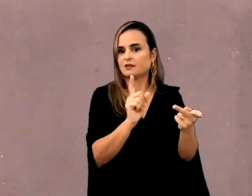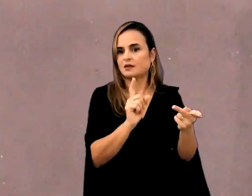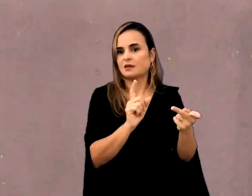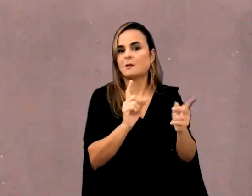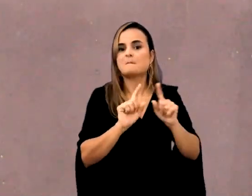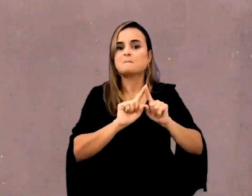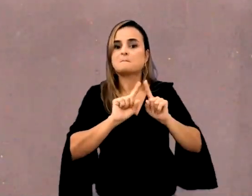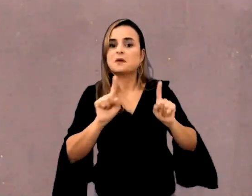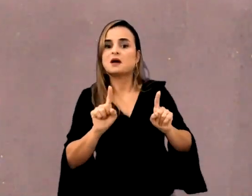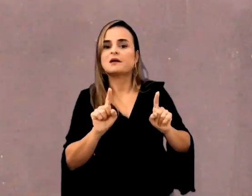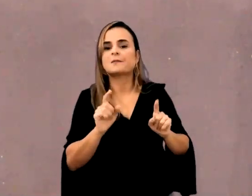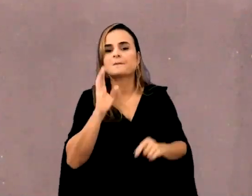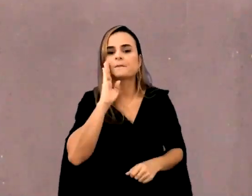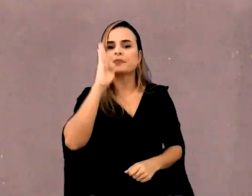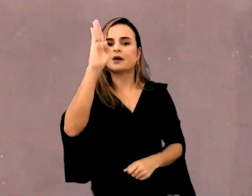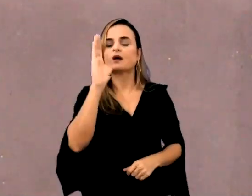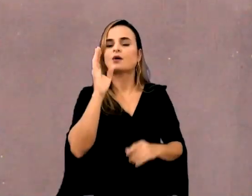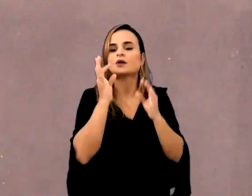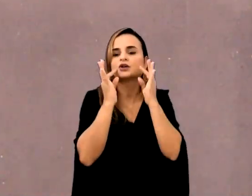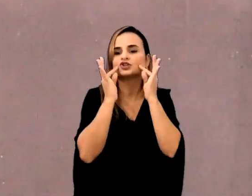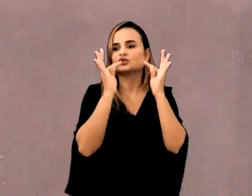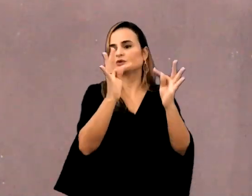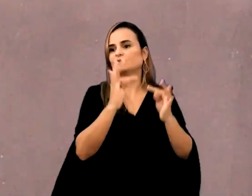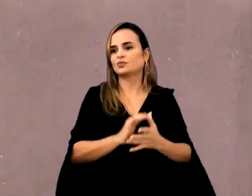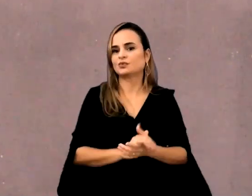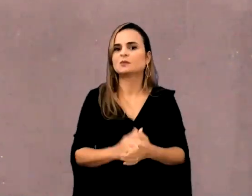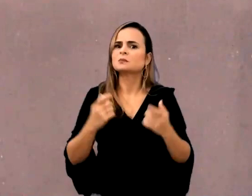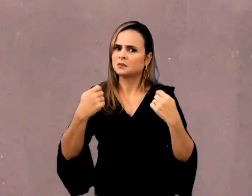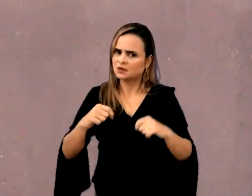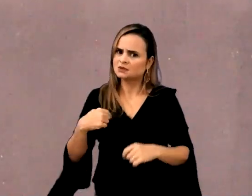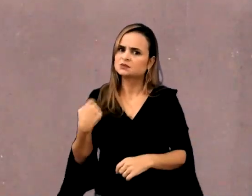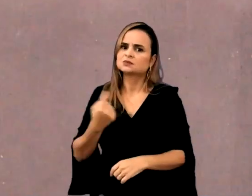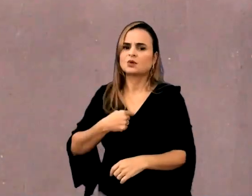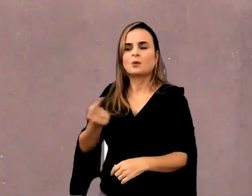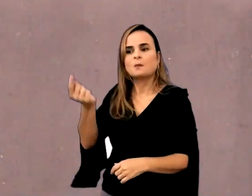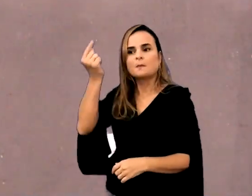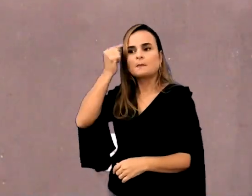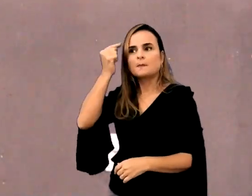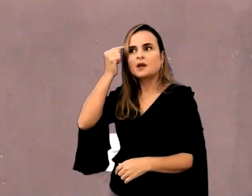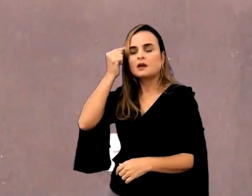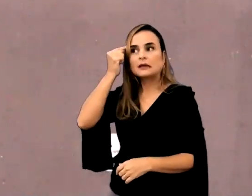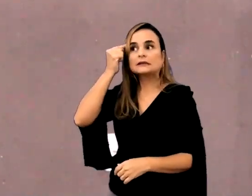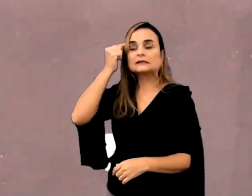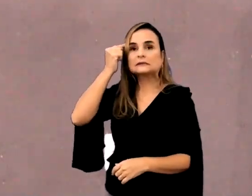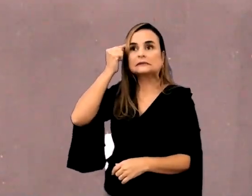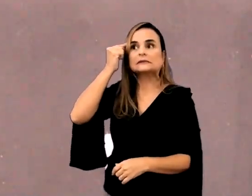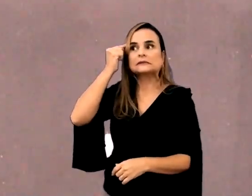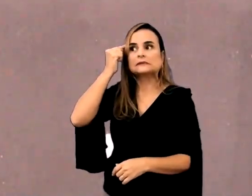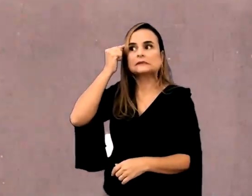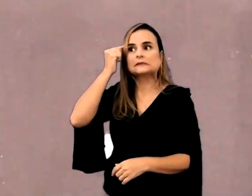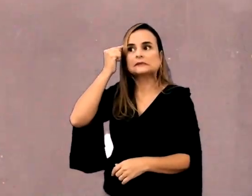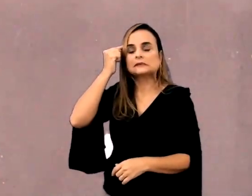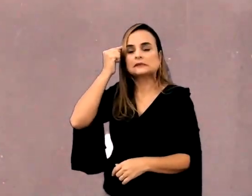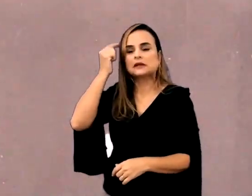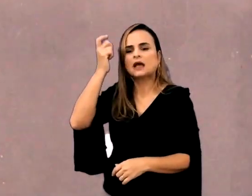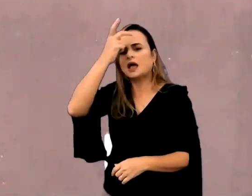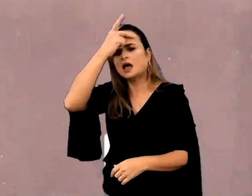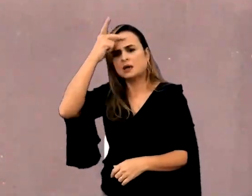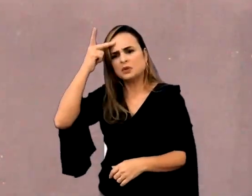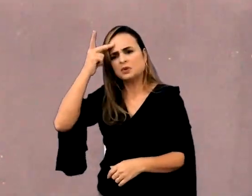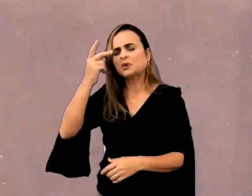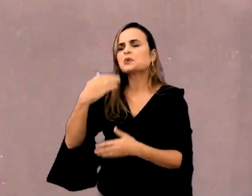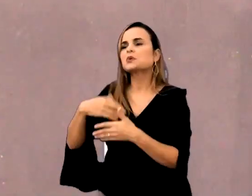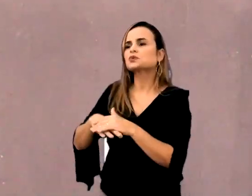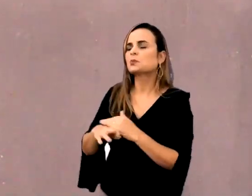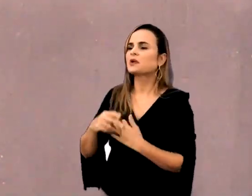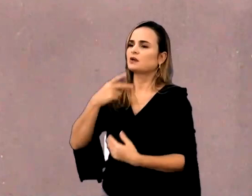Pense numa coisa que é interessante para a nossa vida, a gente pensar. As pessoas falam. É como eu chegar aqui, hoje eu